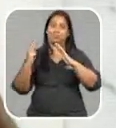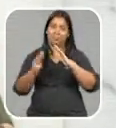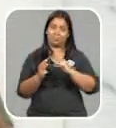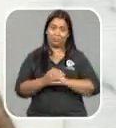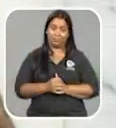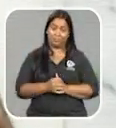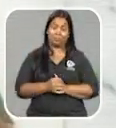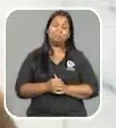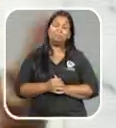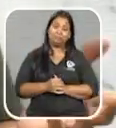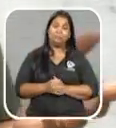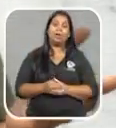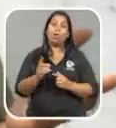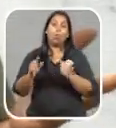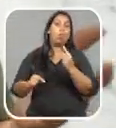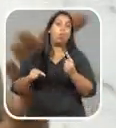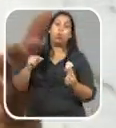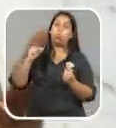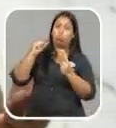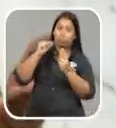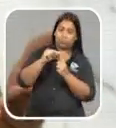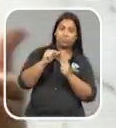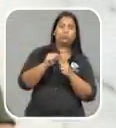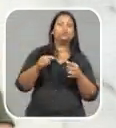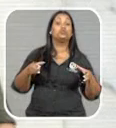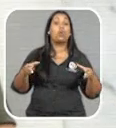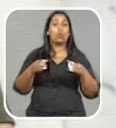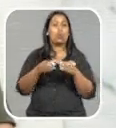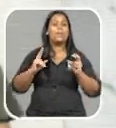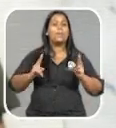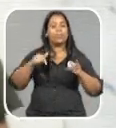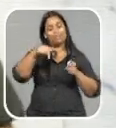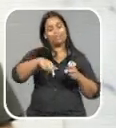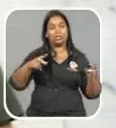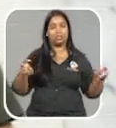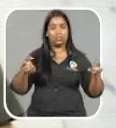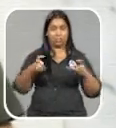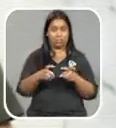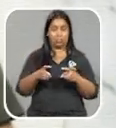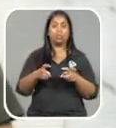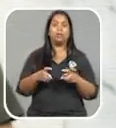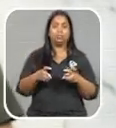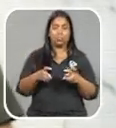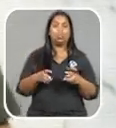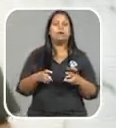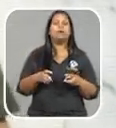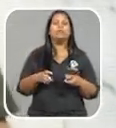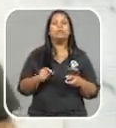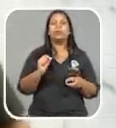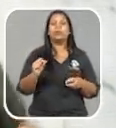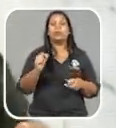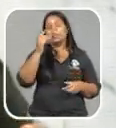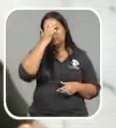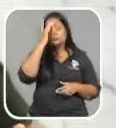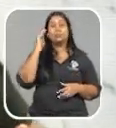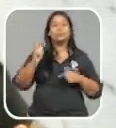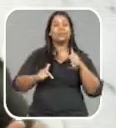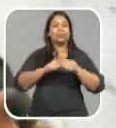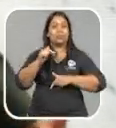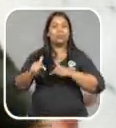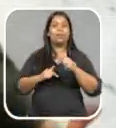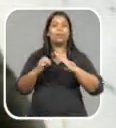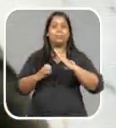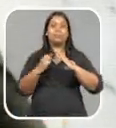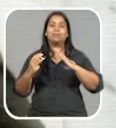comissão permanente na casa, um instrumento mínimo para que as trabalhadoras e trabalhadores terceirizados têm a quem recorrer, uma vez que